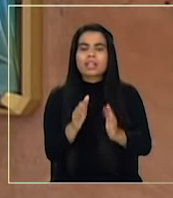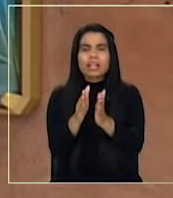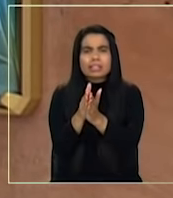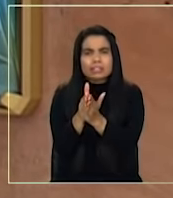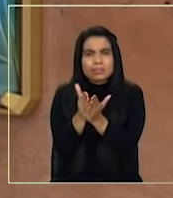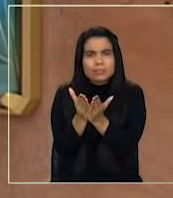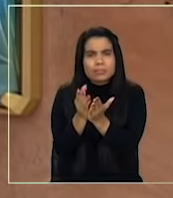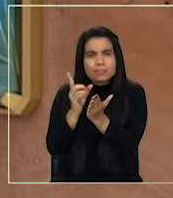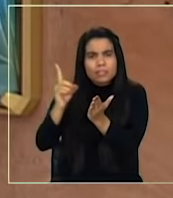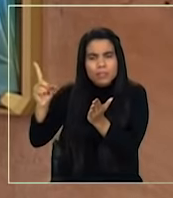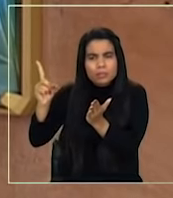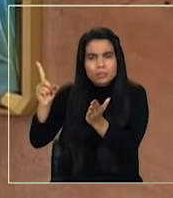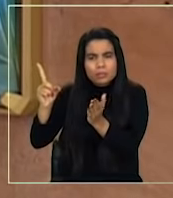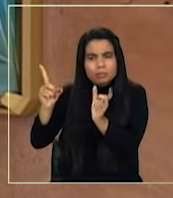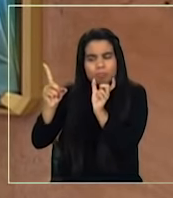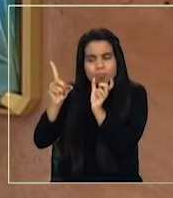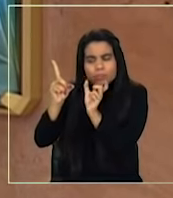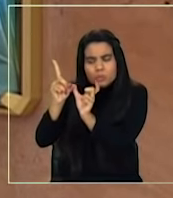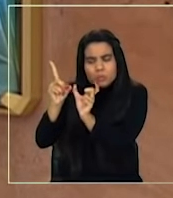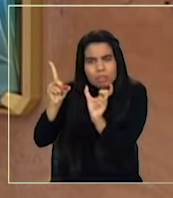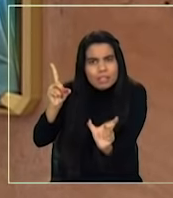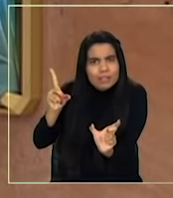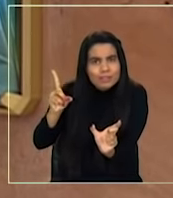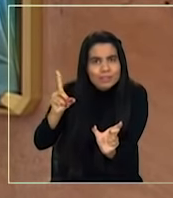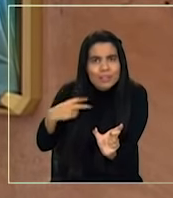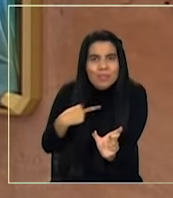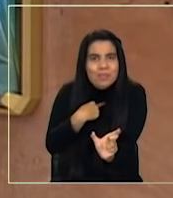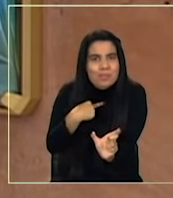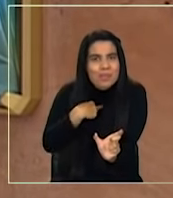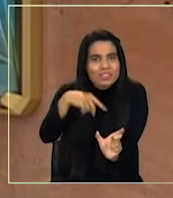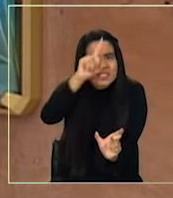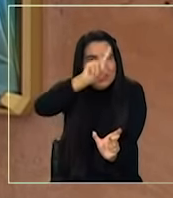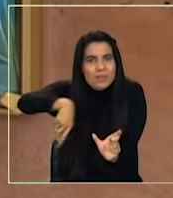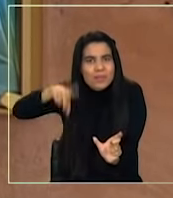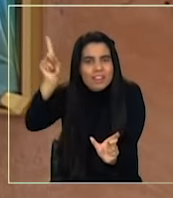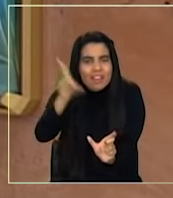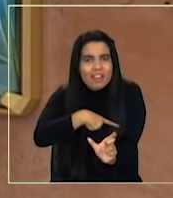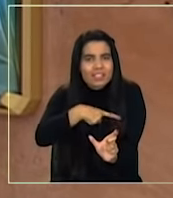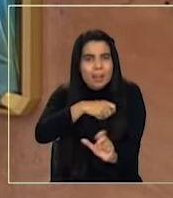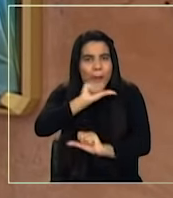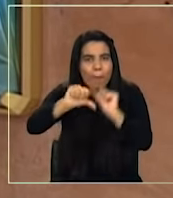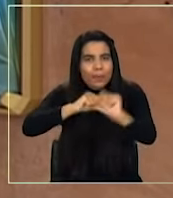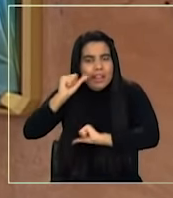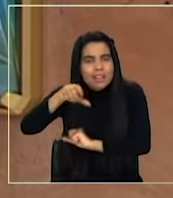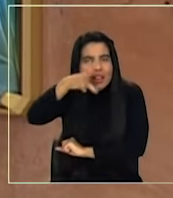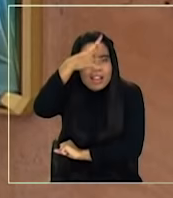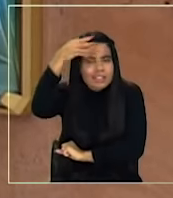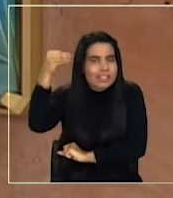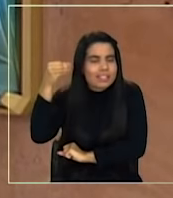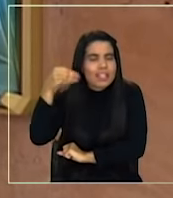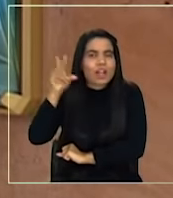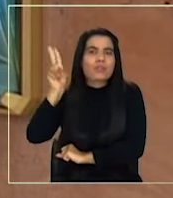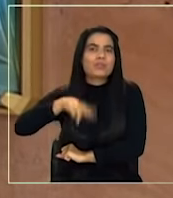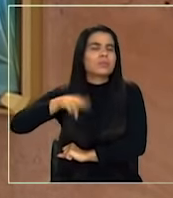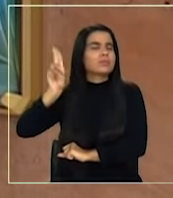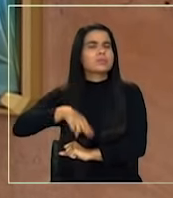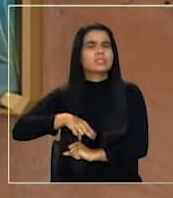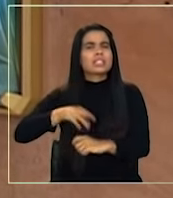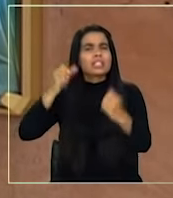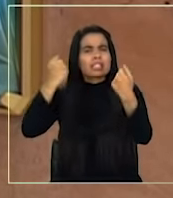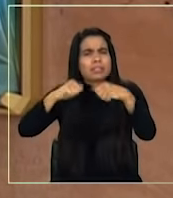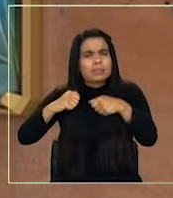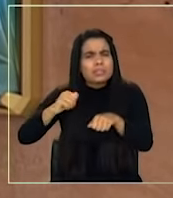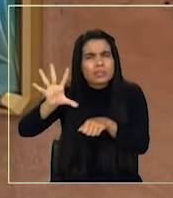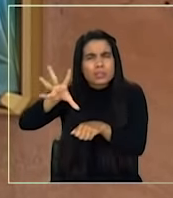escrituras não podem ser anuladas. Essa palavra tem que ficar